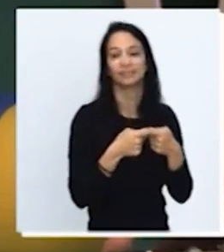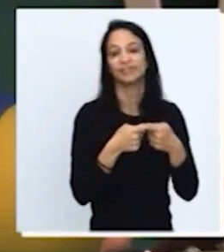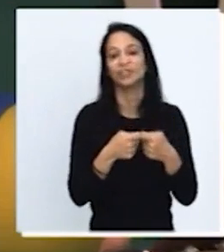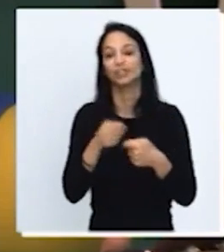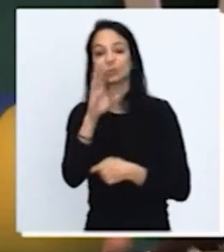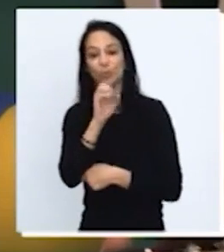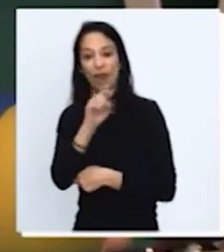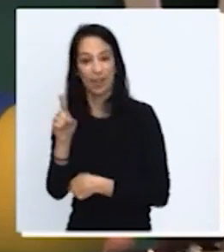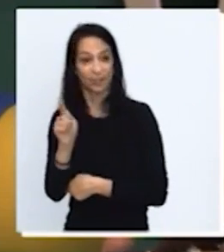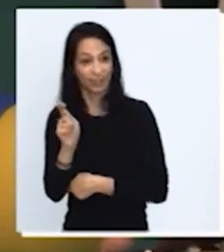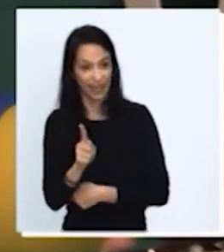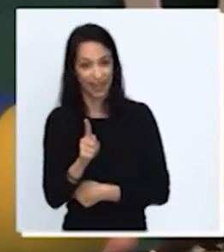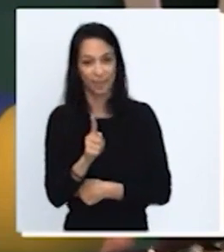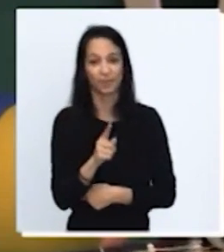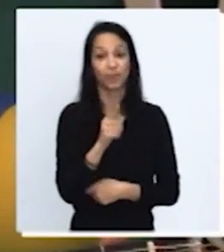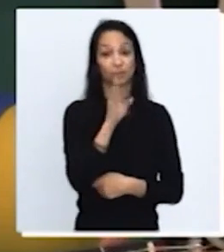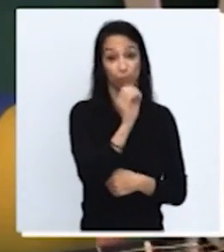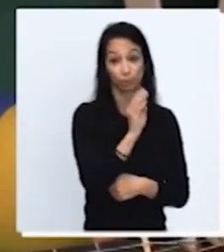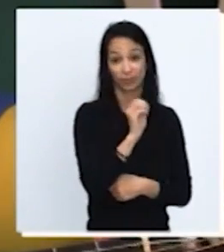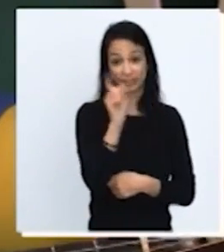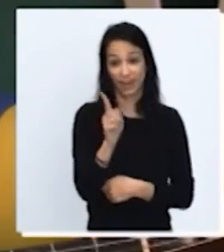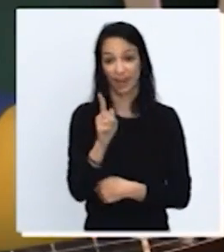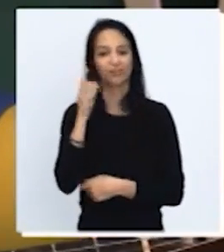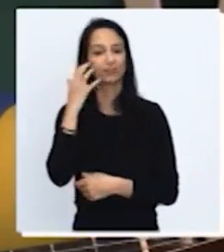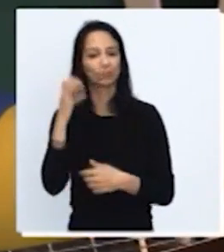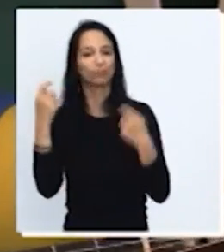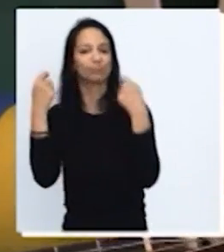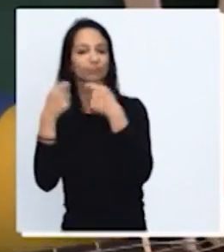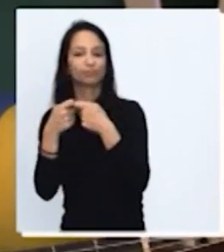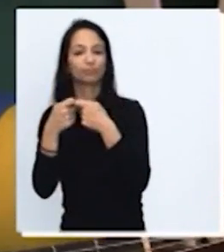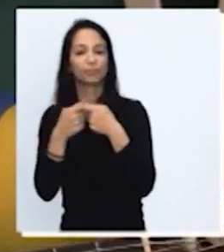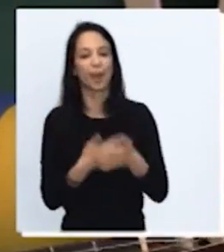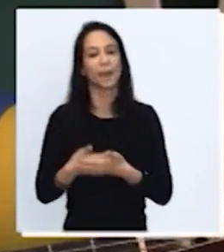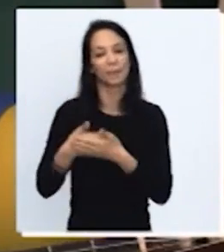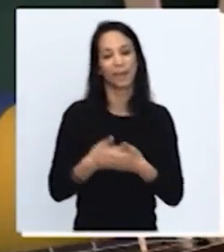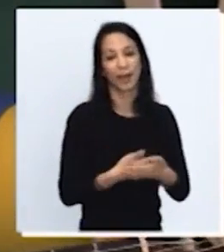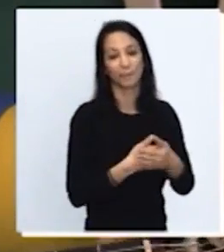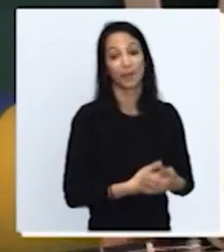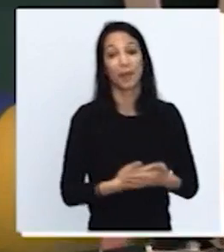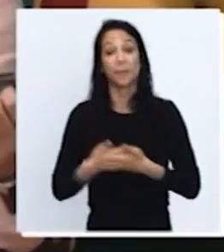José. José rima com